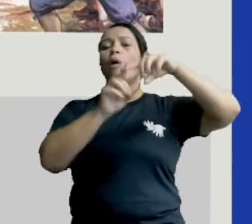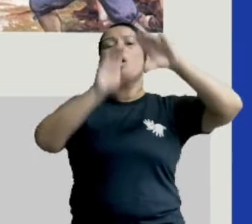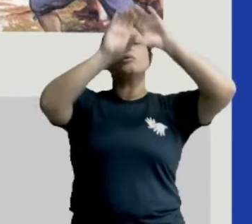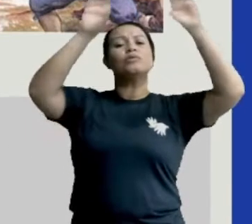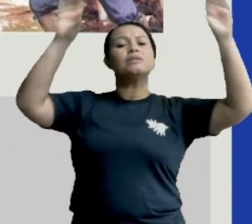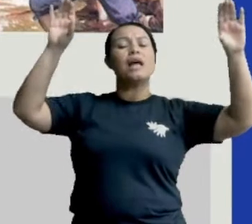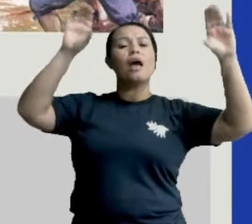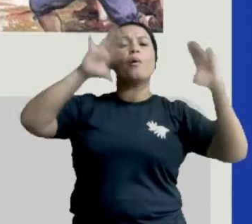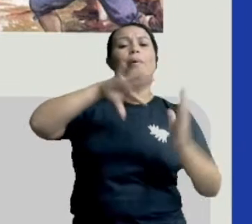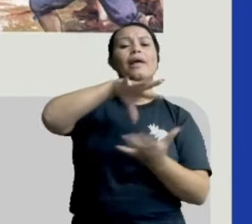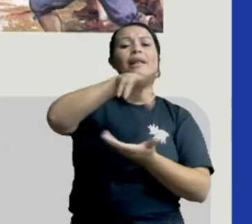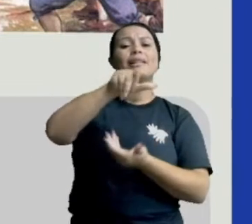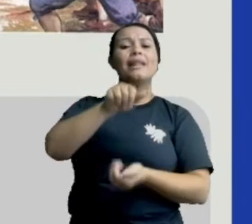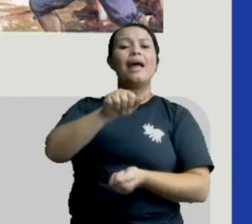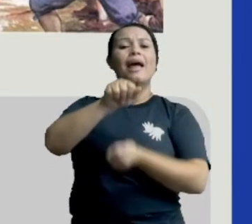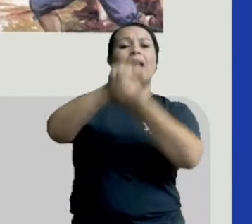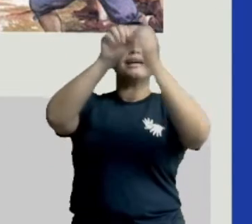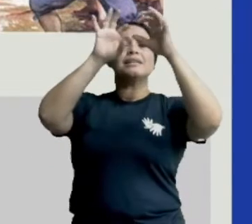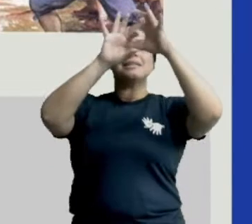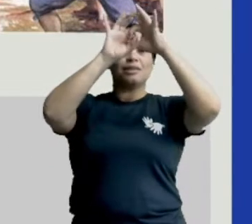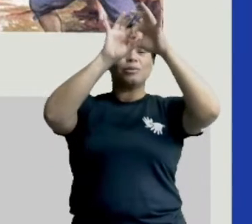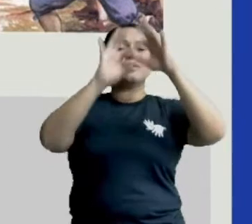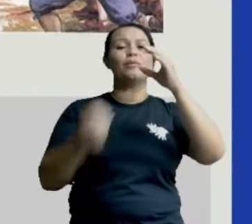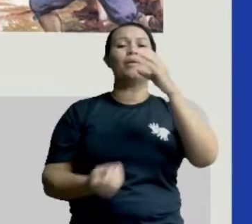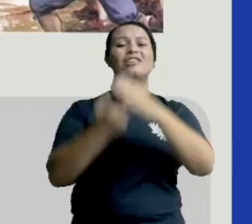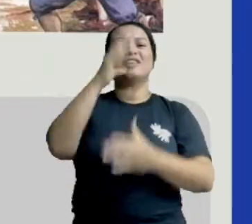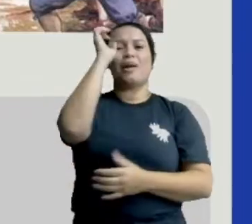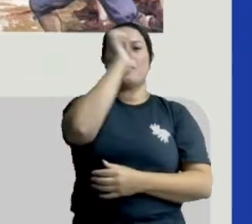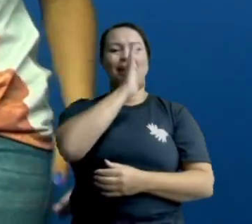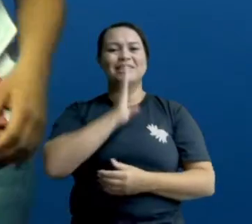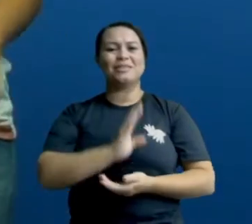céu e a terra se uniram para gerar o Brasil.